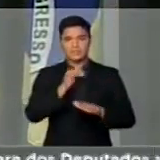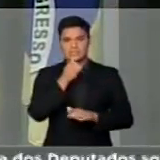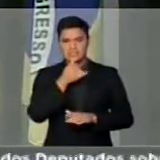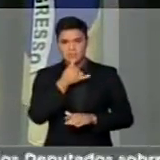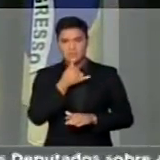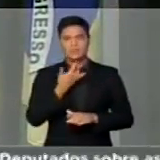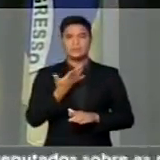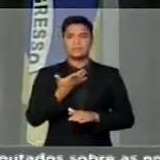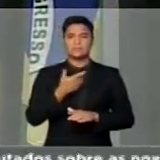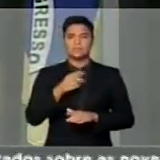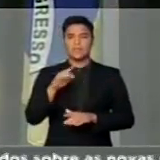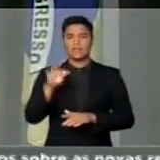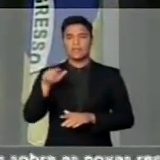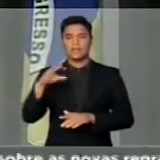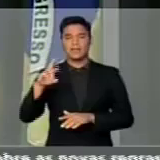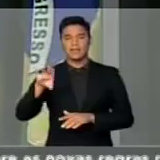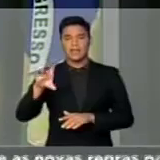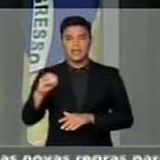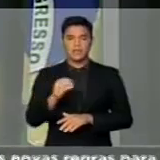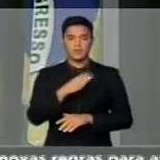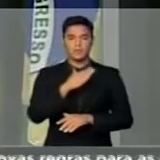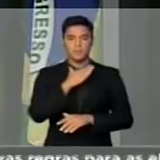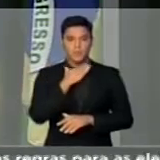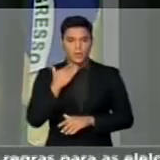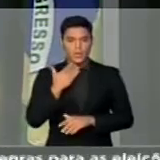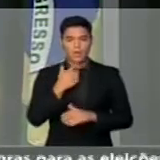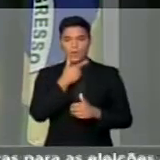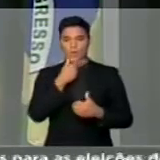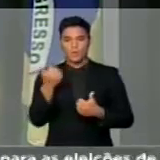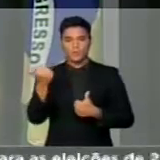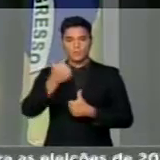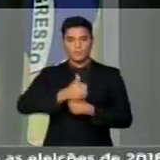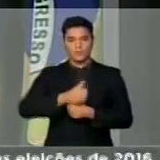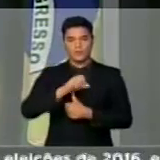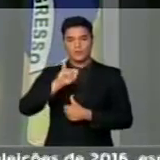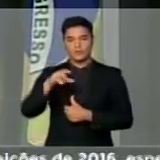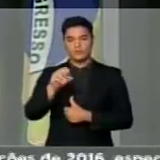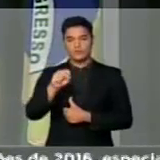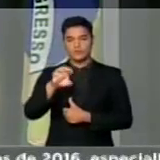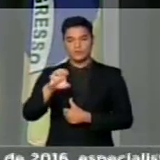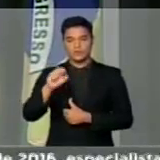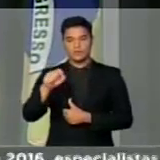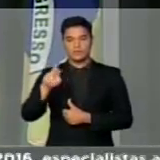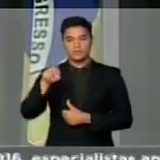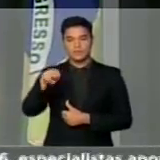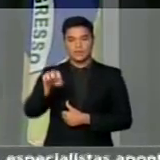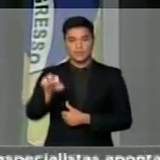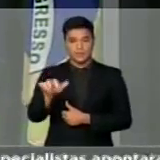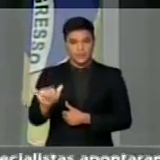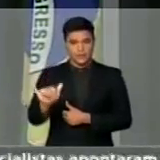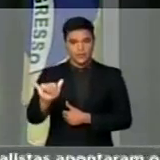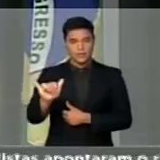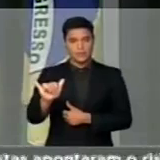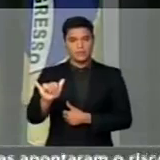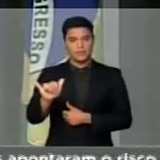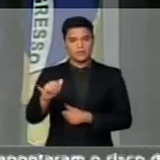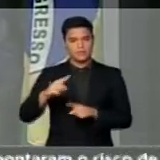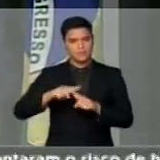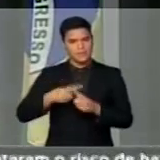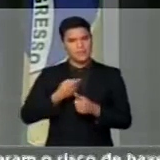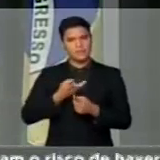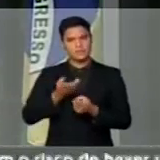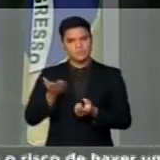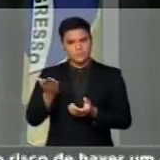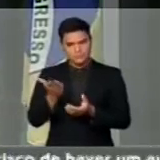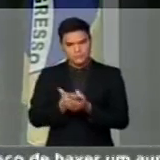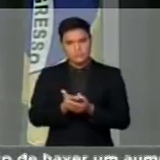líder Tancredo morreu, assumiu José Sarney. Mesmo assim, o processo